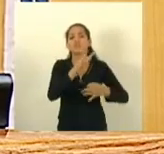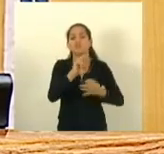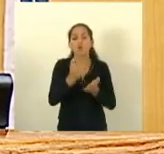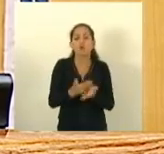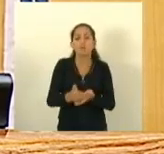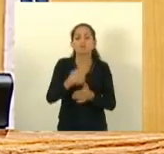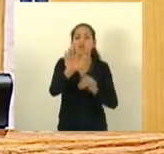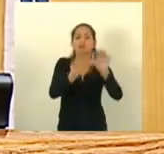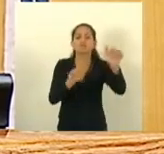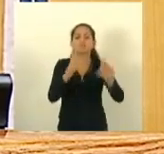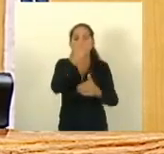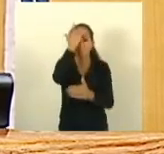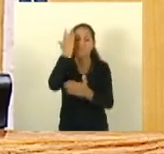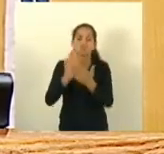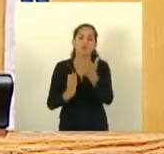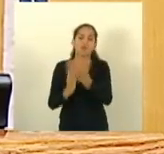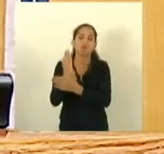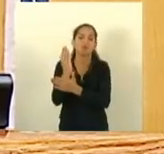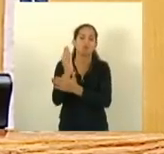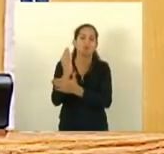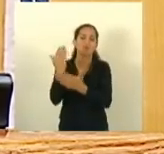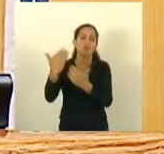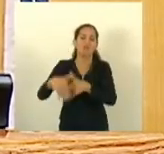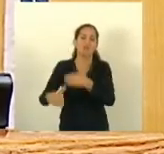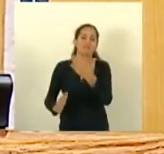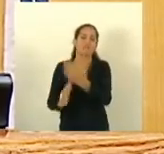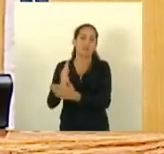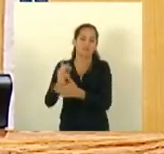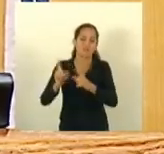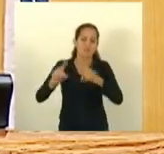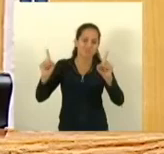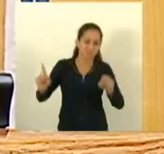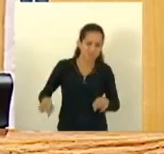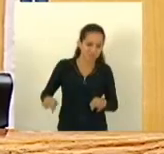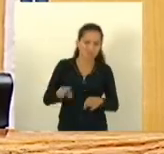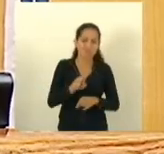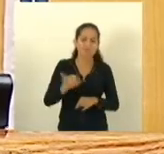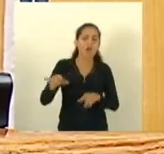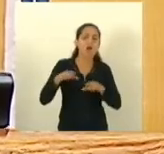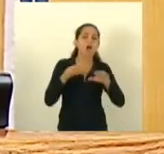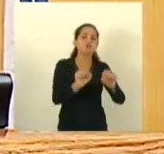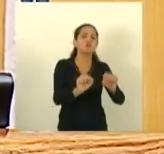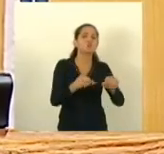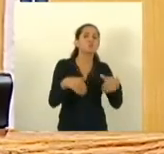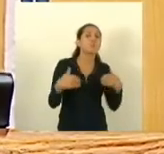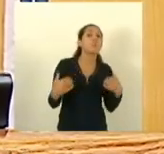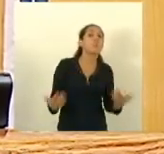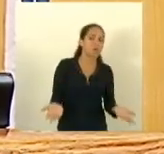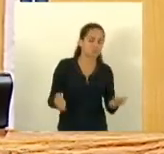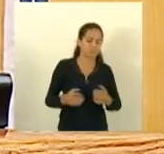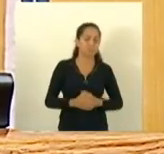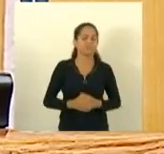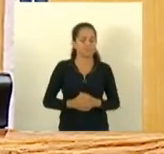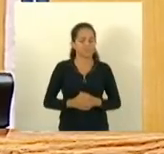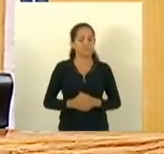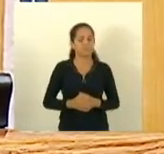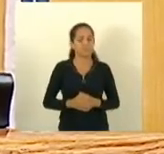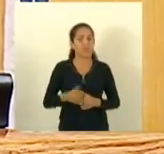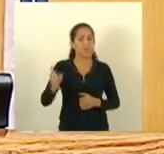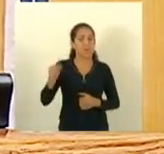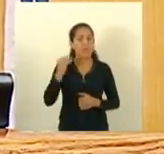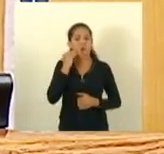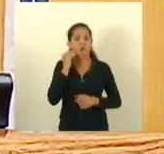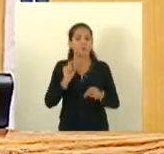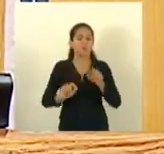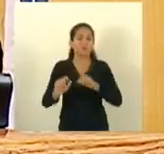esses concursados Serão chamados efetivamente Porque é muito óbvio que depois de tanto tempo